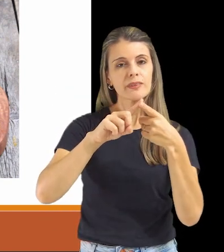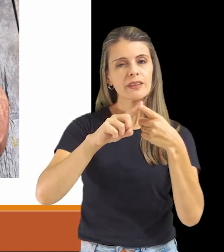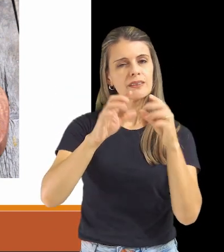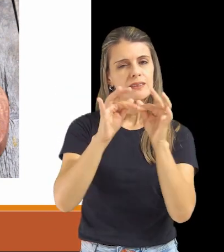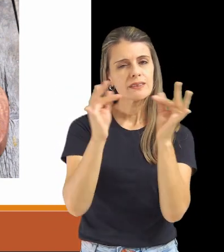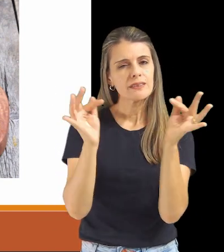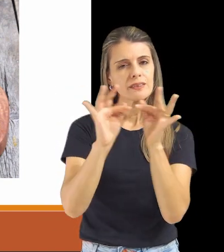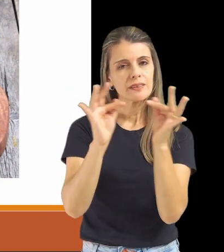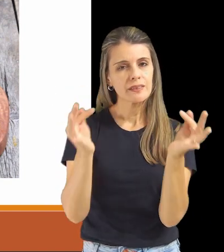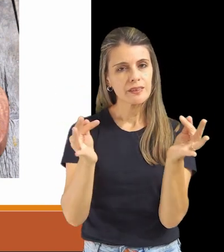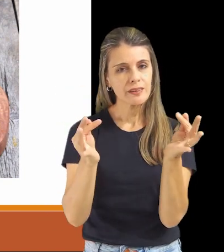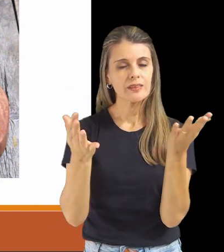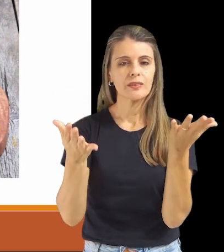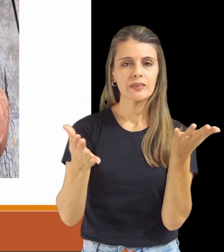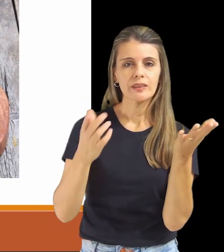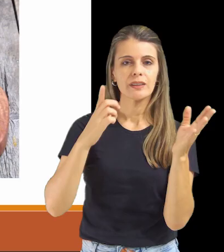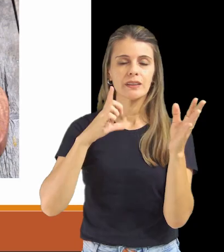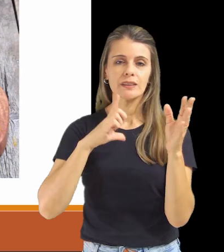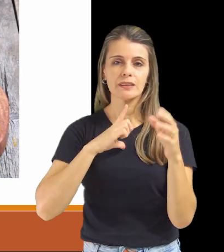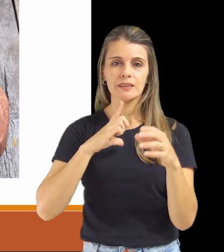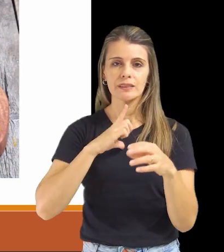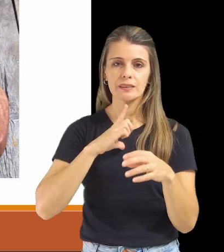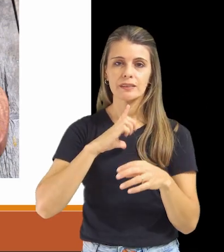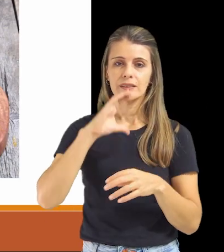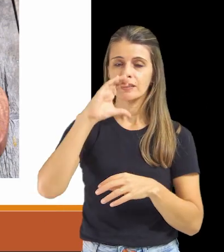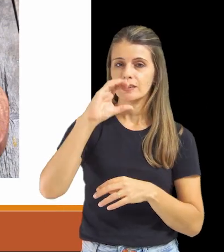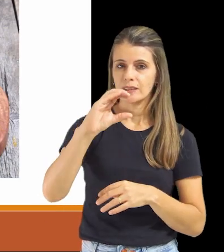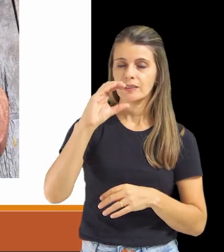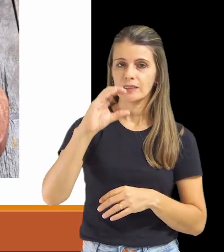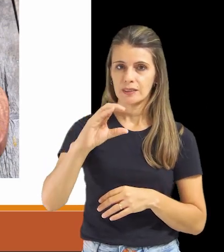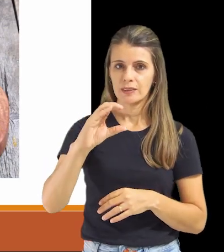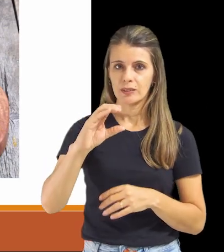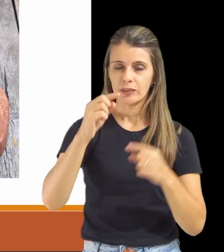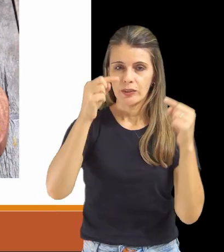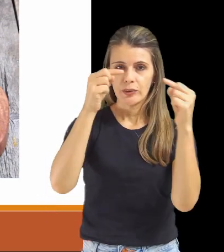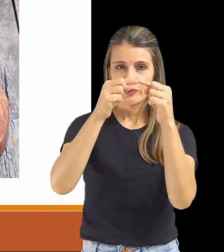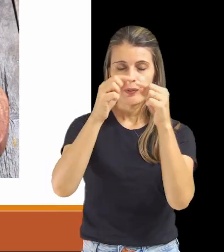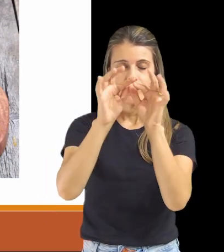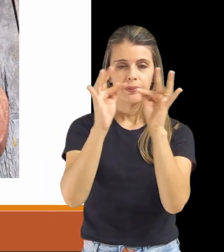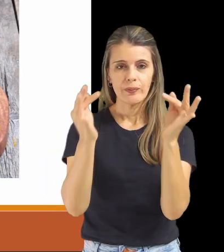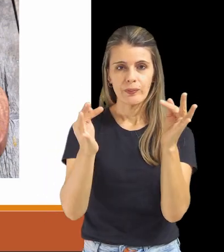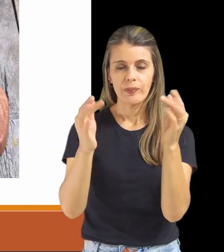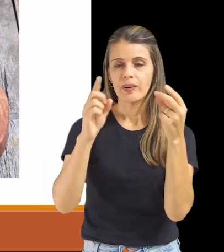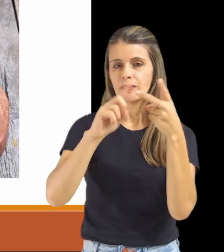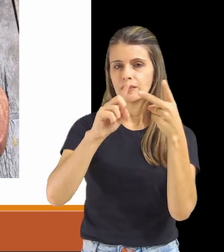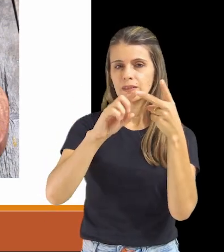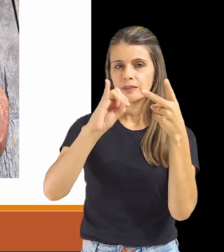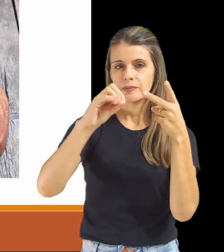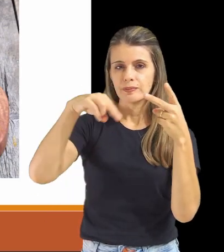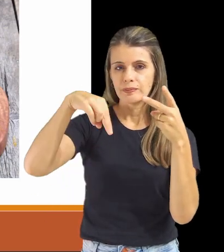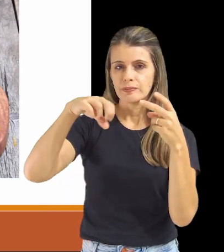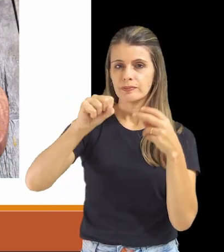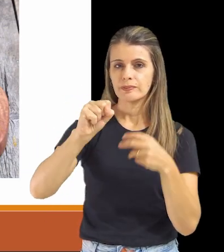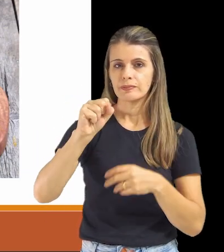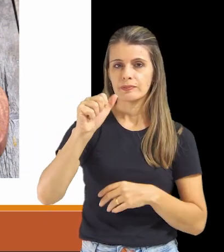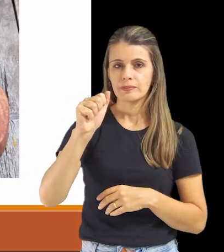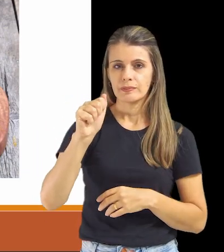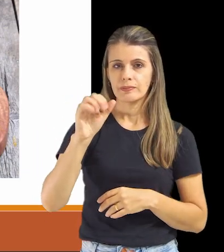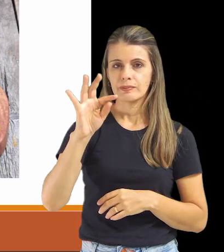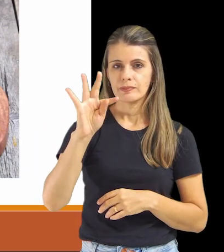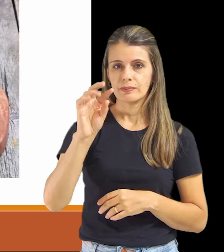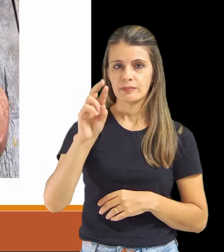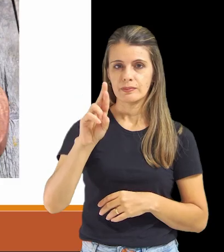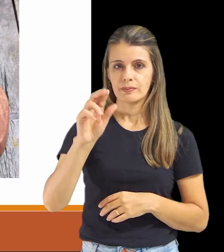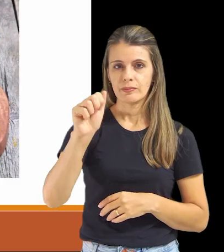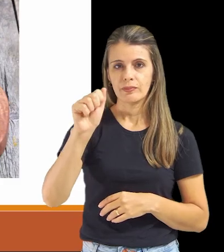simples, ou seja, entre os carbonos só temos ligação covalente simples. E as insaturadas, entre os carbonos, eu